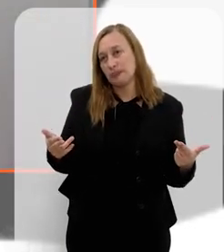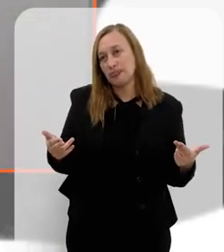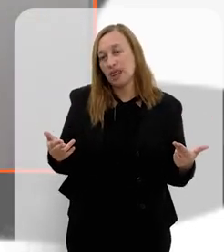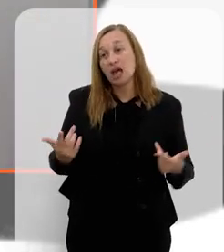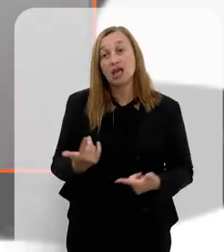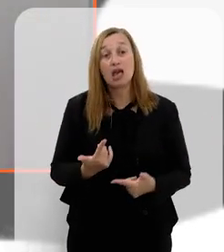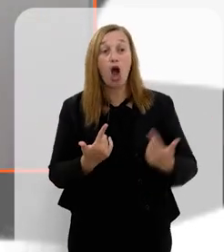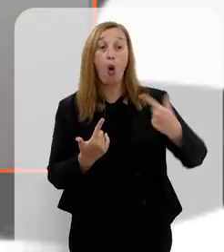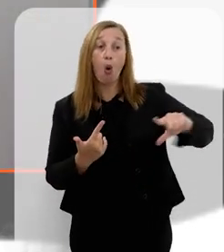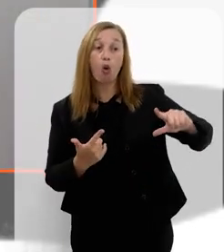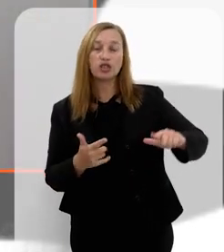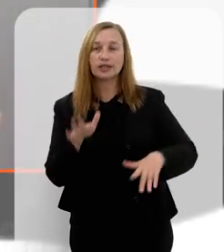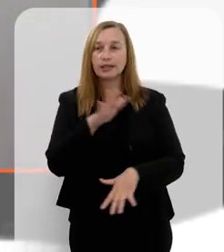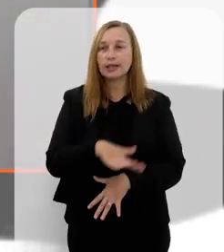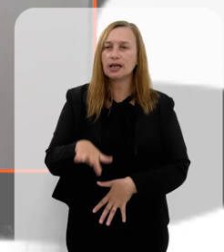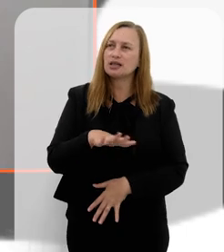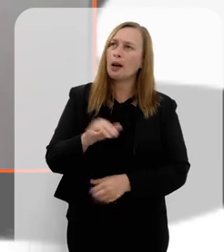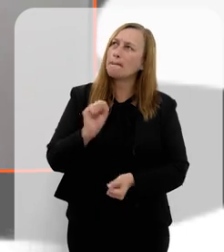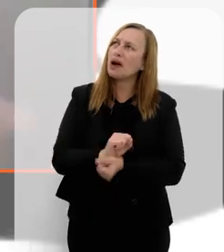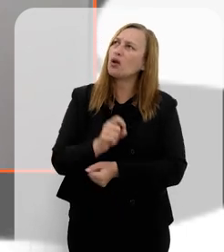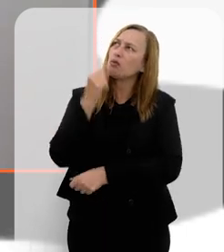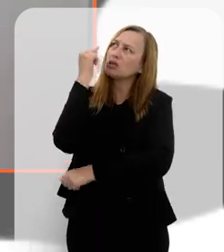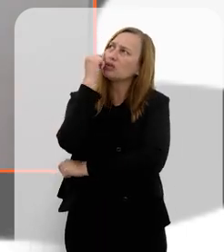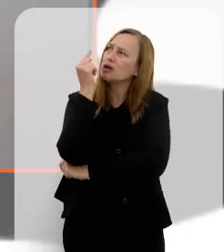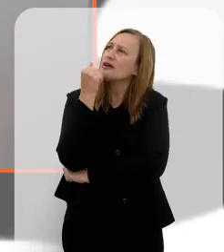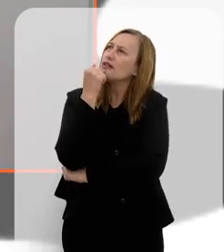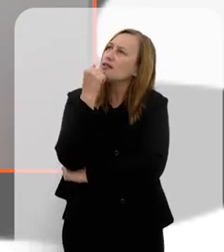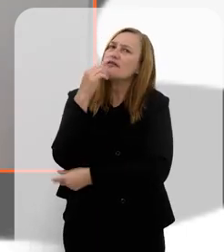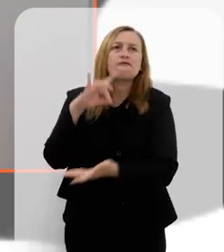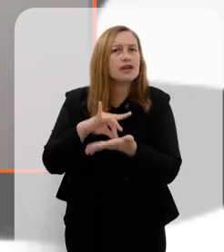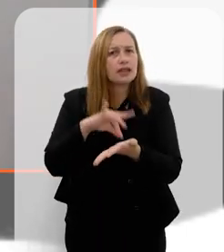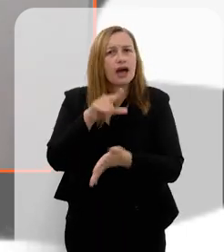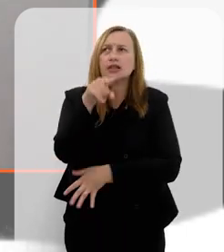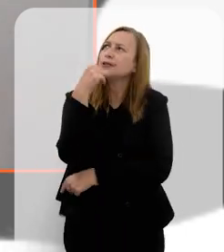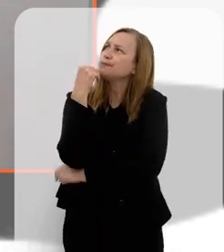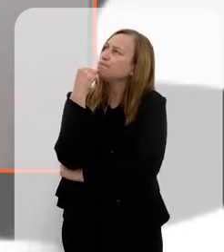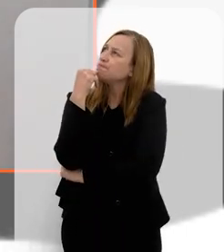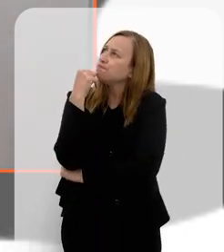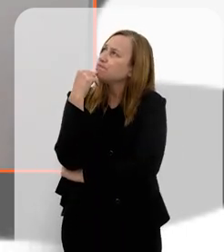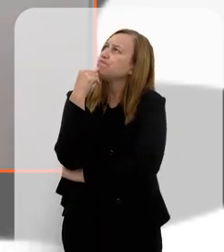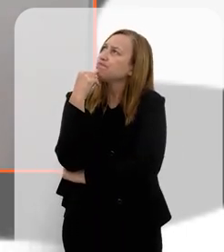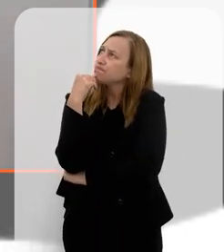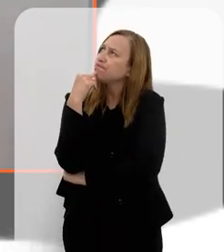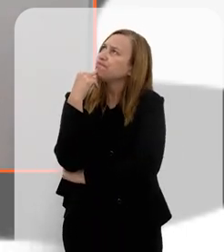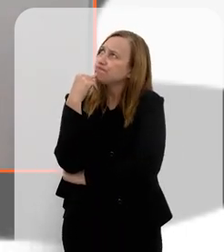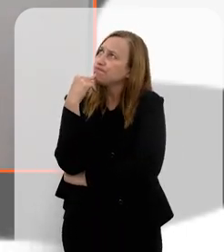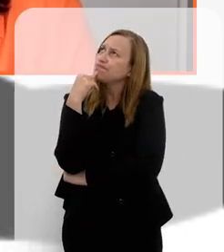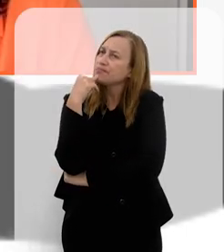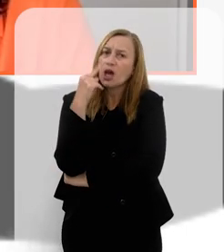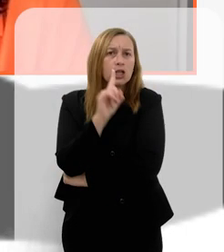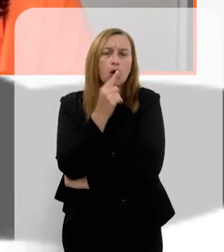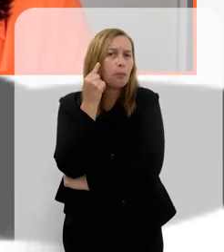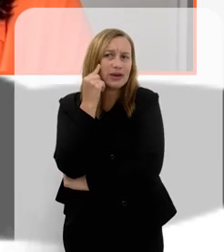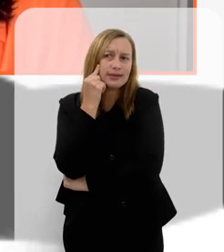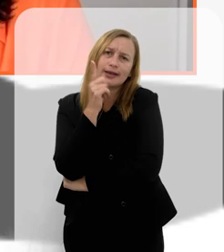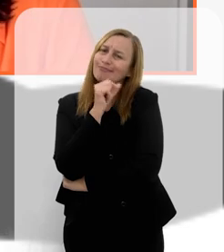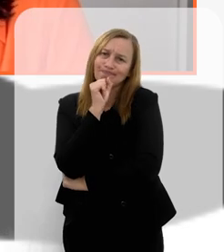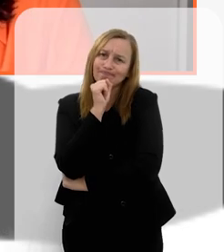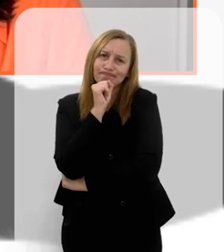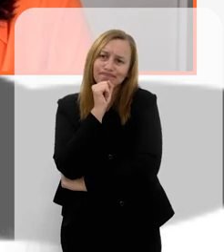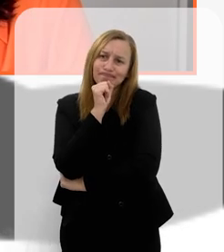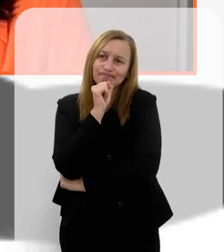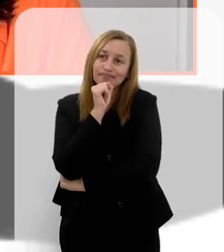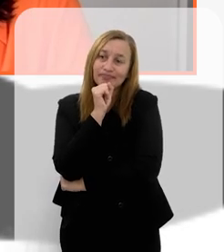coisas, né? Aí a outra criança parou e falou assim: é mesmo. Ele nunca tinha